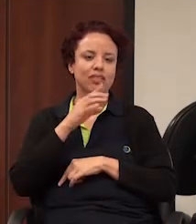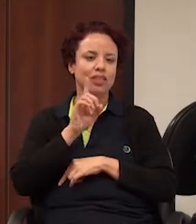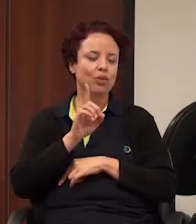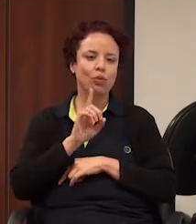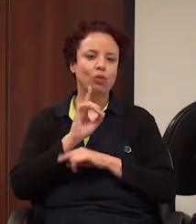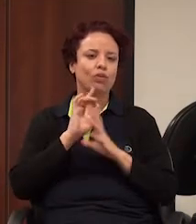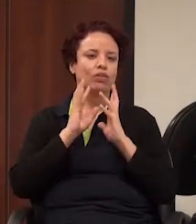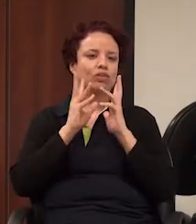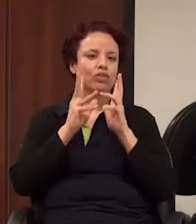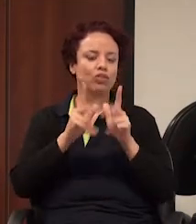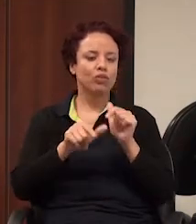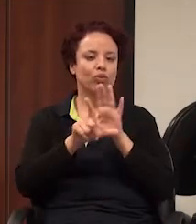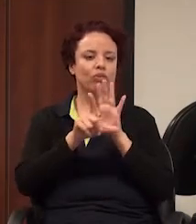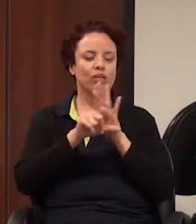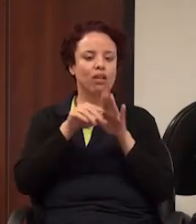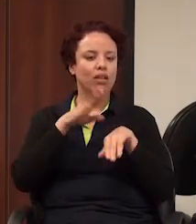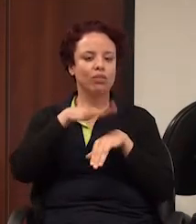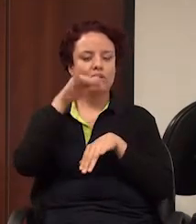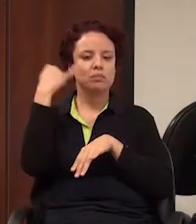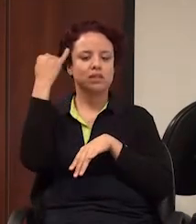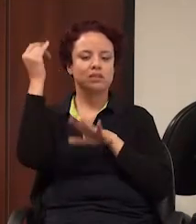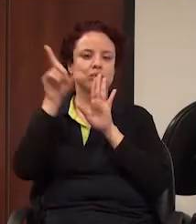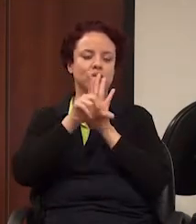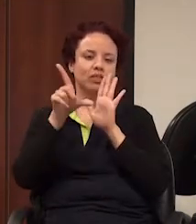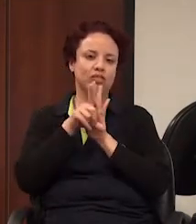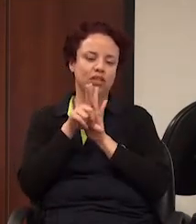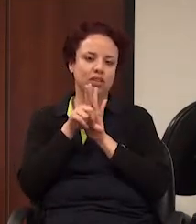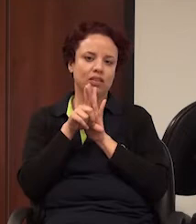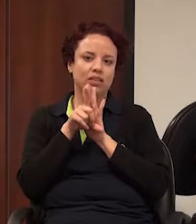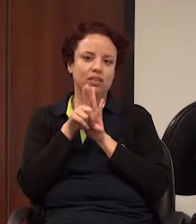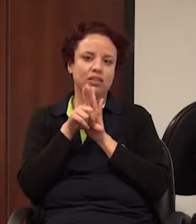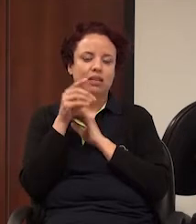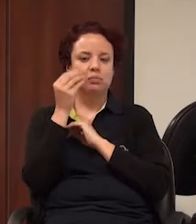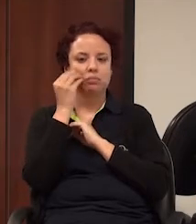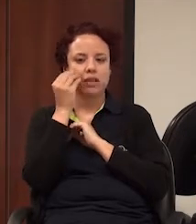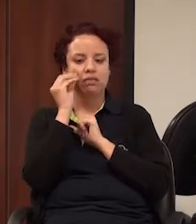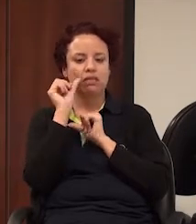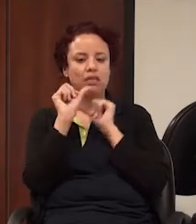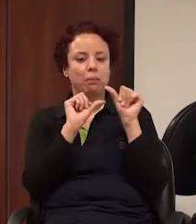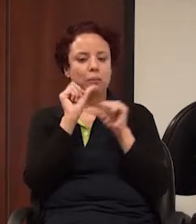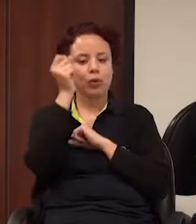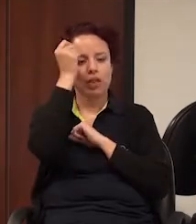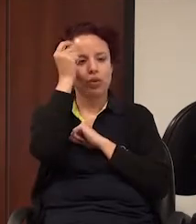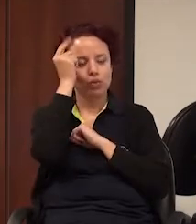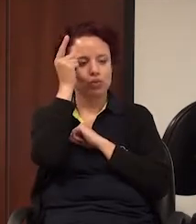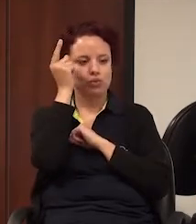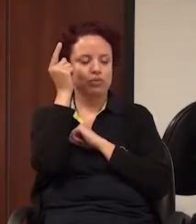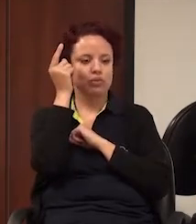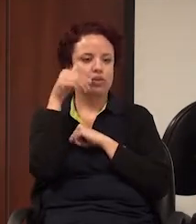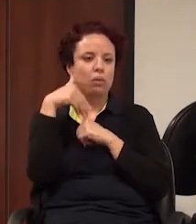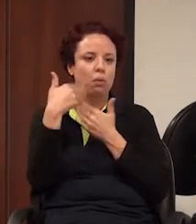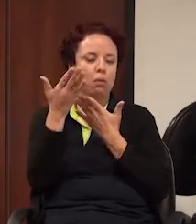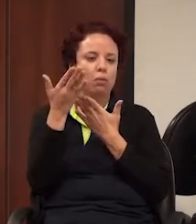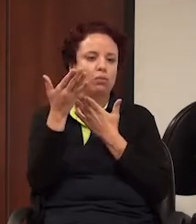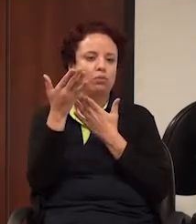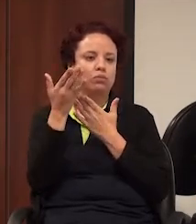que é de maior importância, daquilo que vem aí tentar mudar culturalmente, né, ou